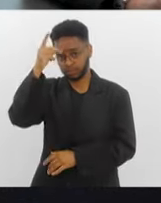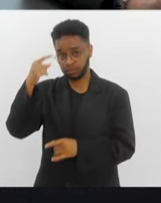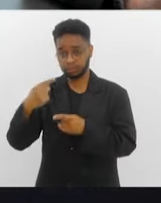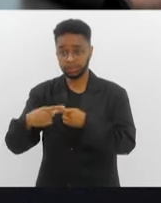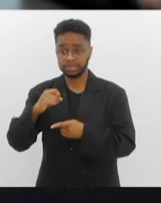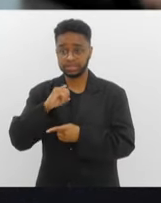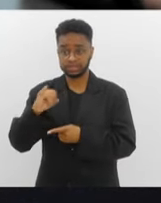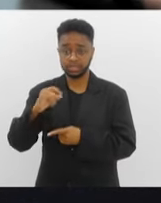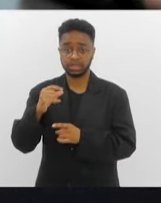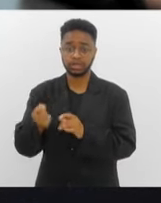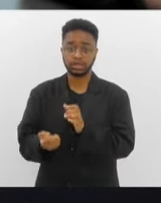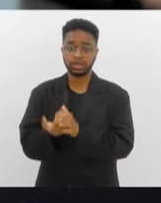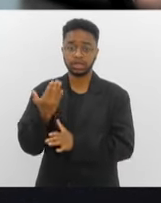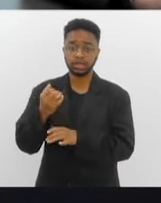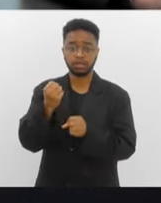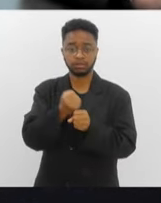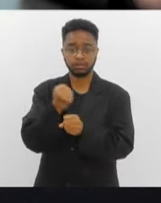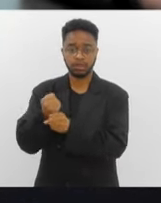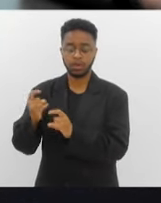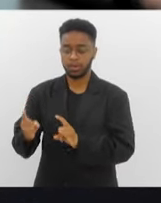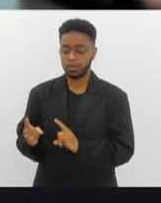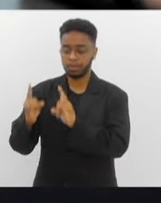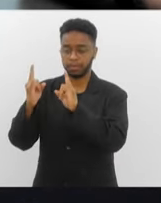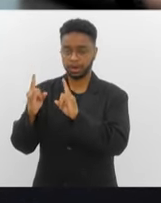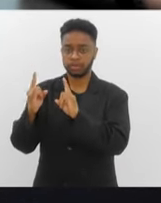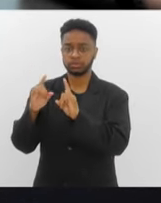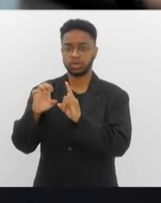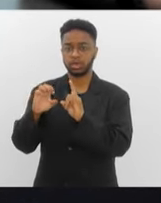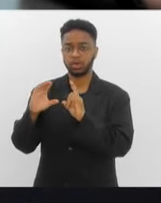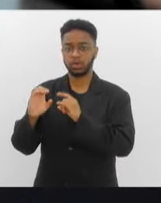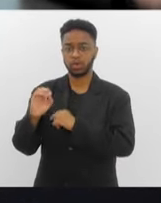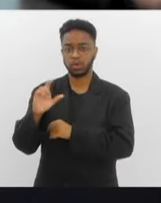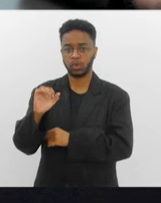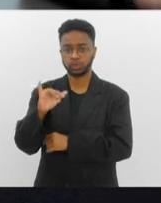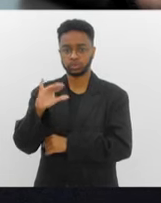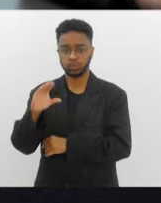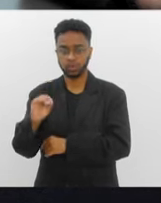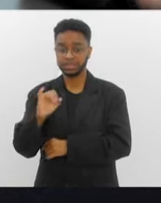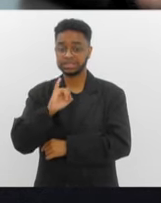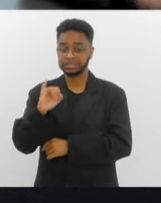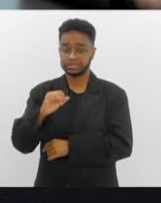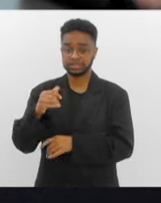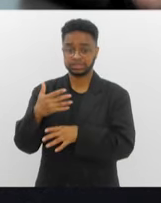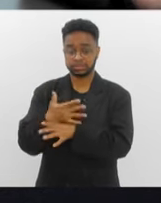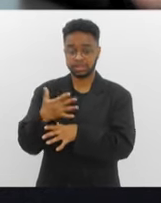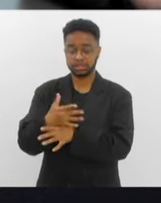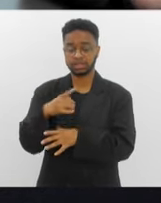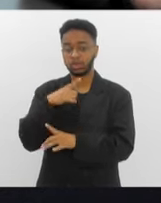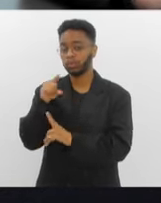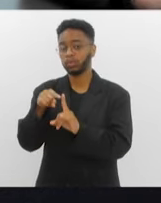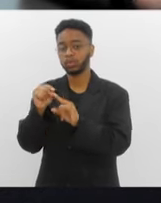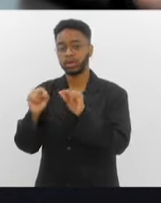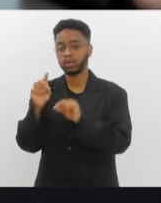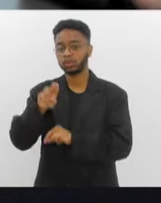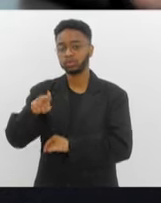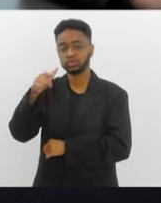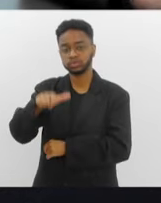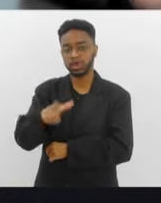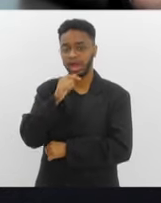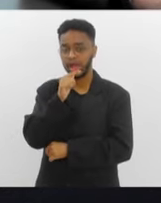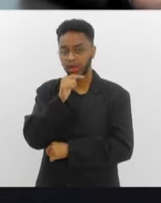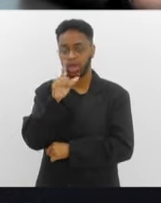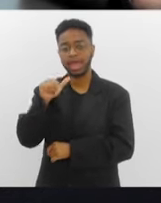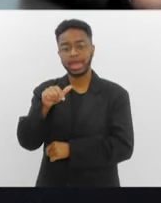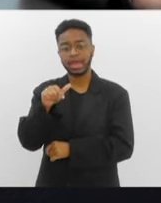faz um prédio ecológico, se a postura municipal prevê o reuso, isso é um dos quesitos necessários